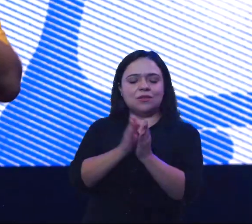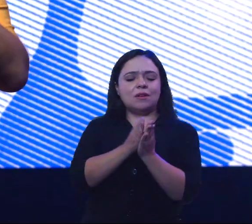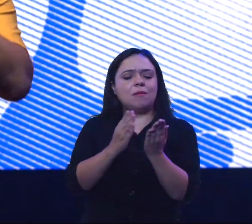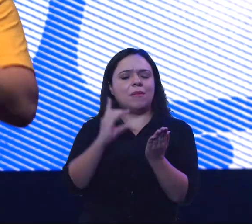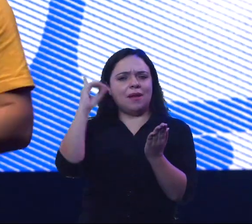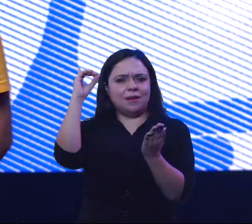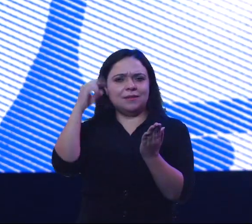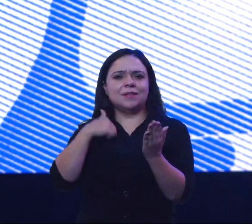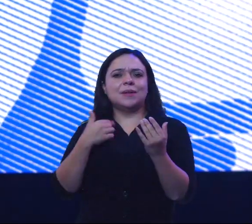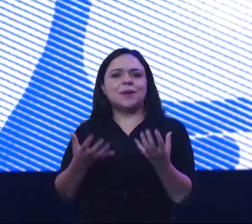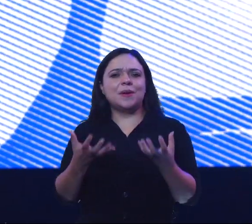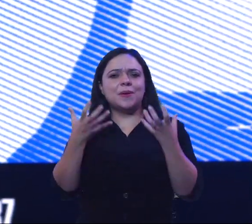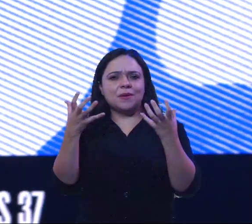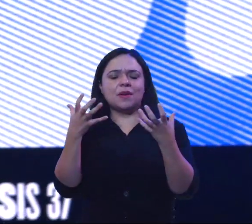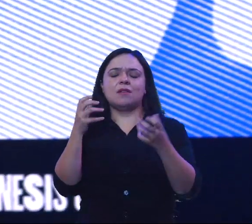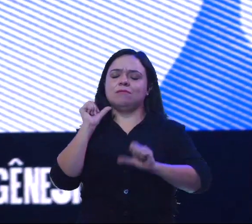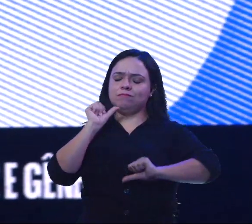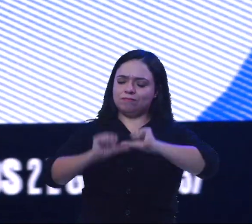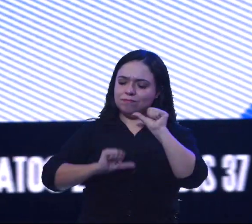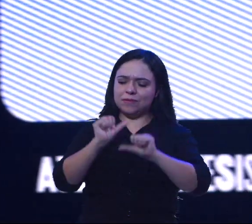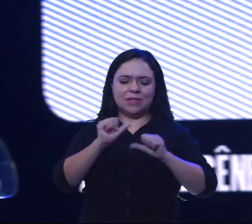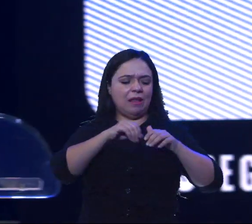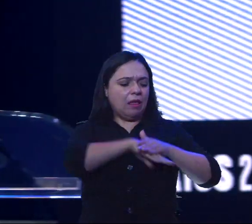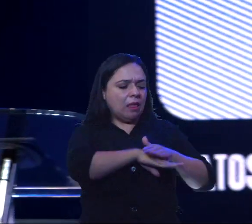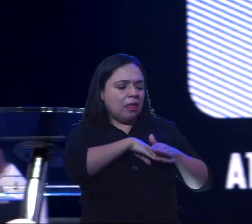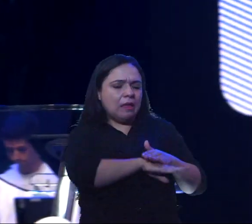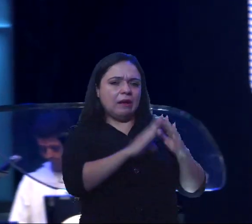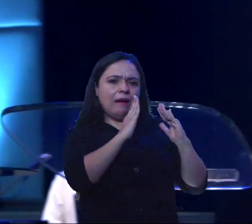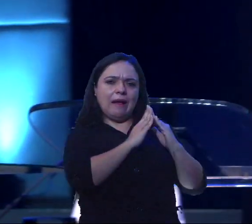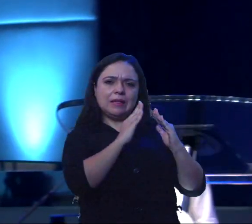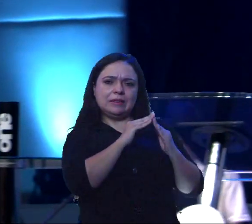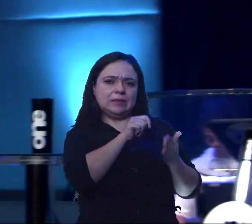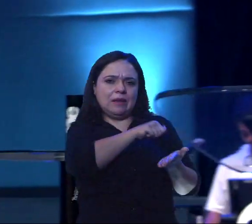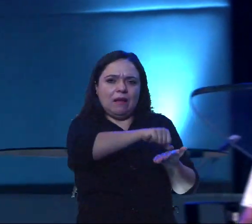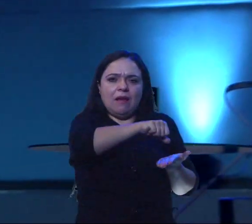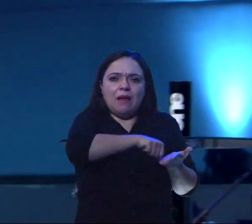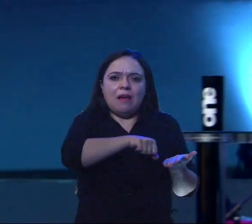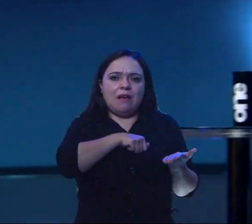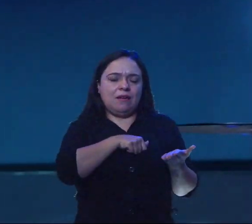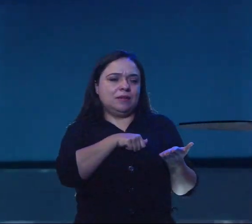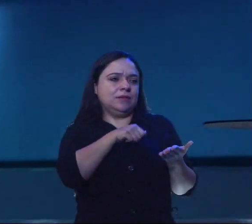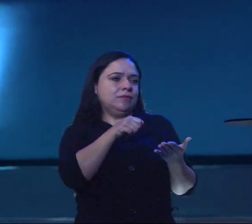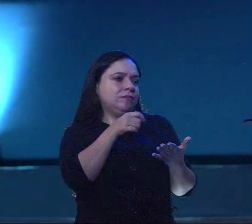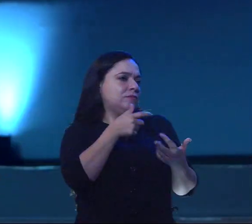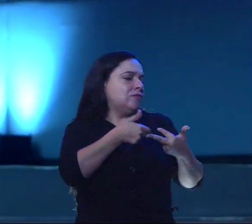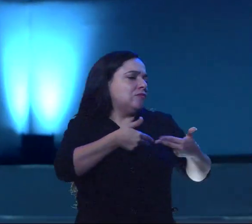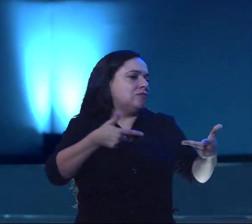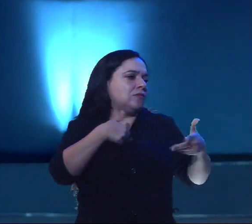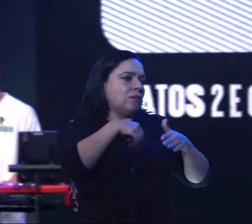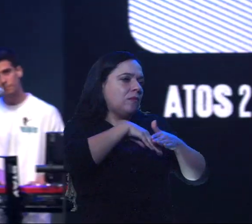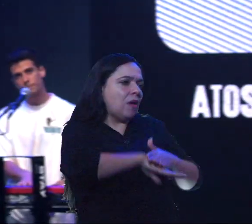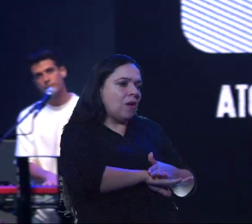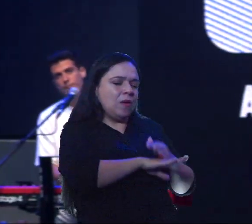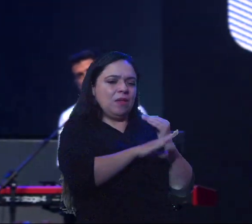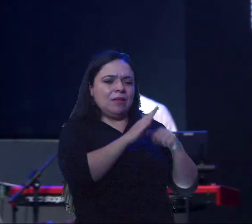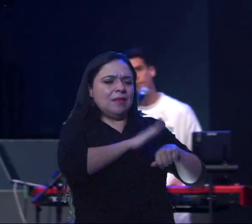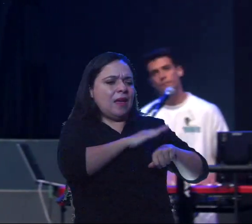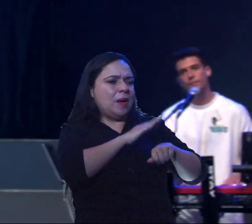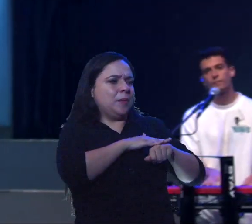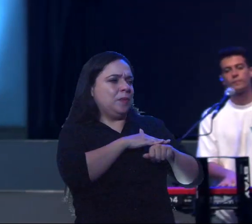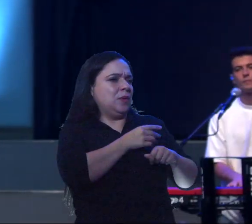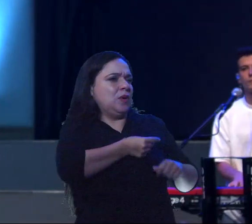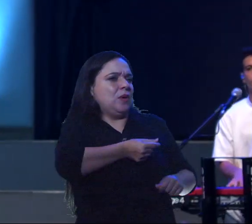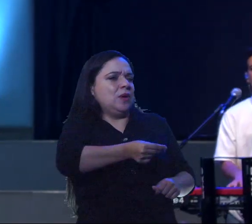quero tirar do papel, tirar da gaveta lá de casa, tirar do bloco de notas, tirar de enterrar aquilo que por muito tempo eu sei que o Senhor